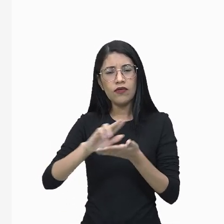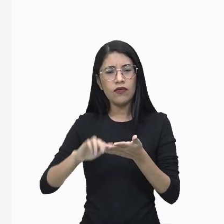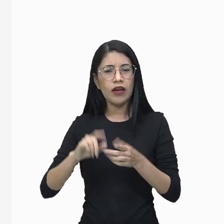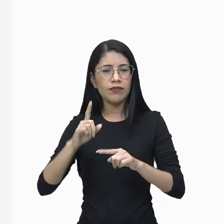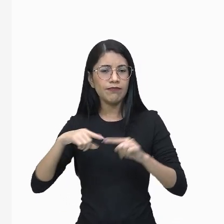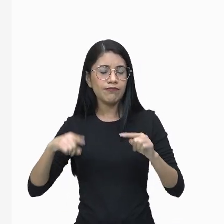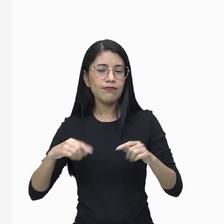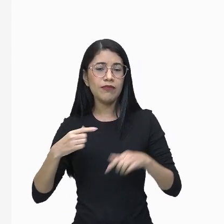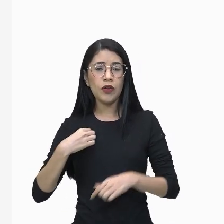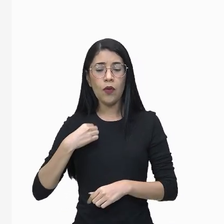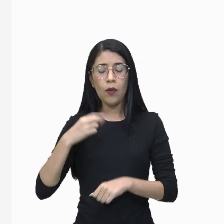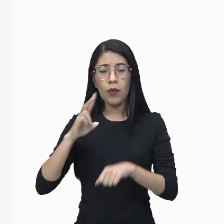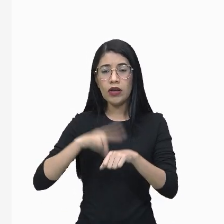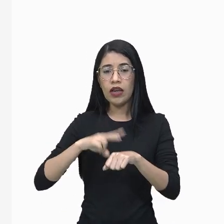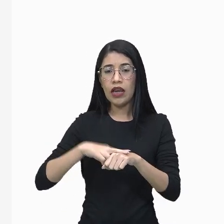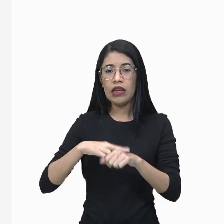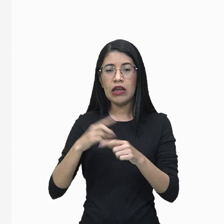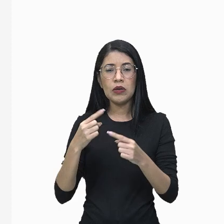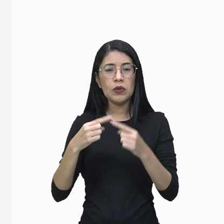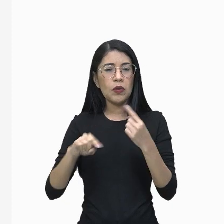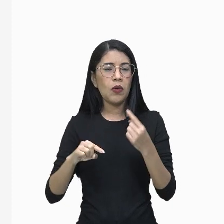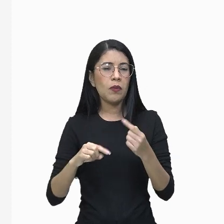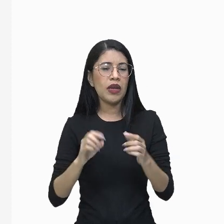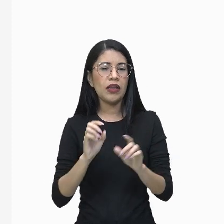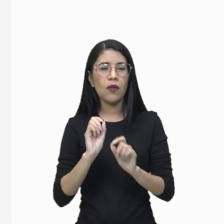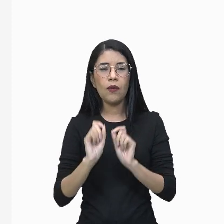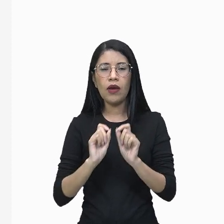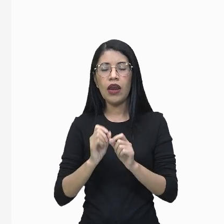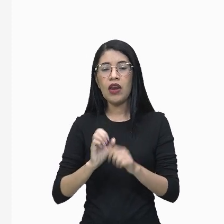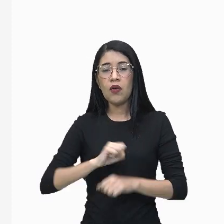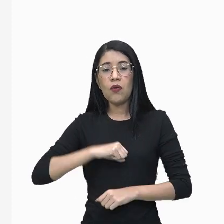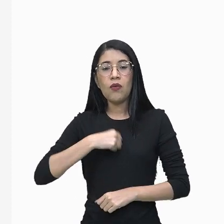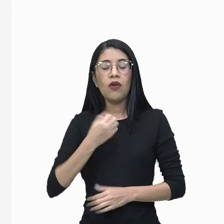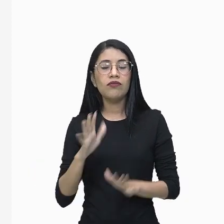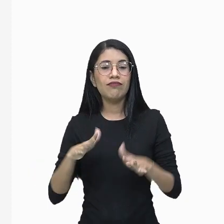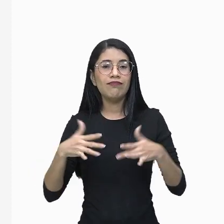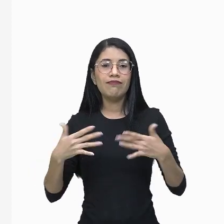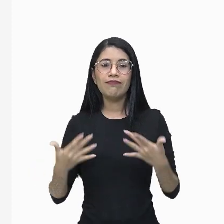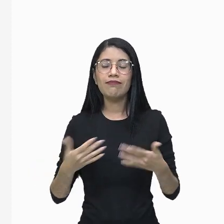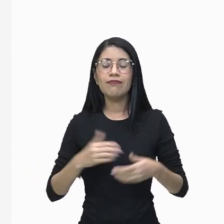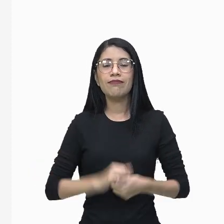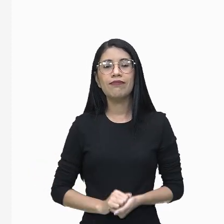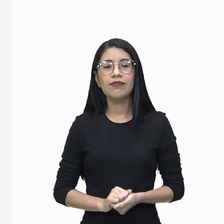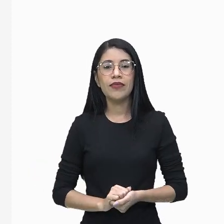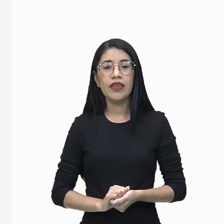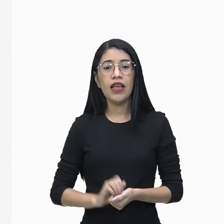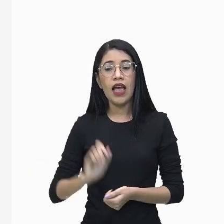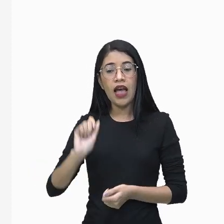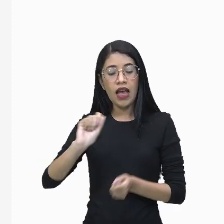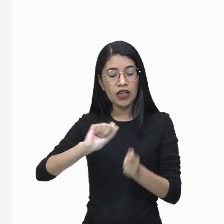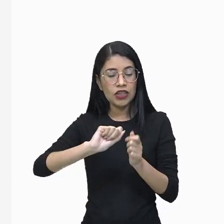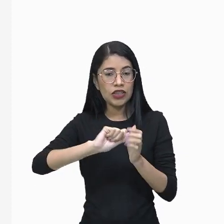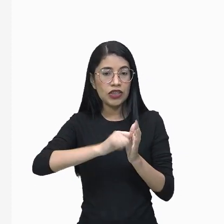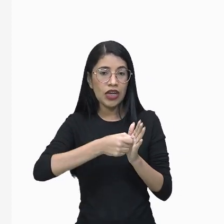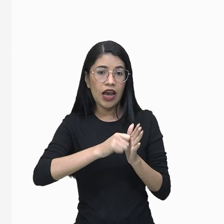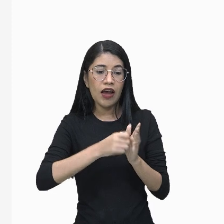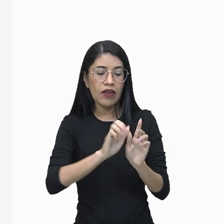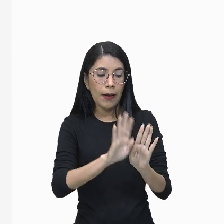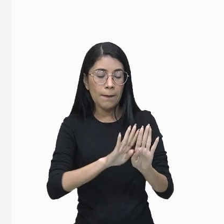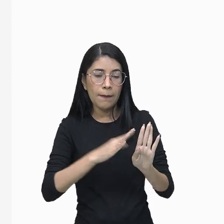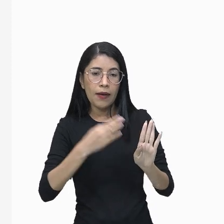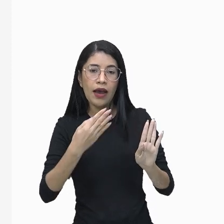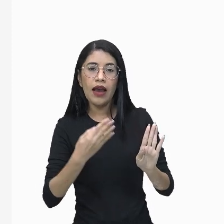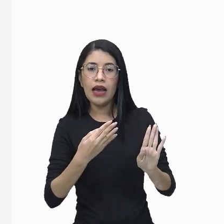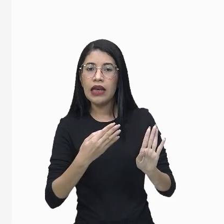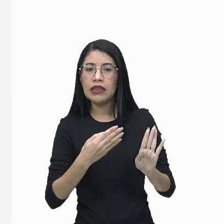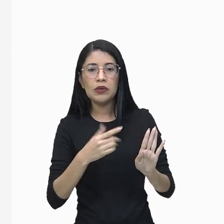vidro, sua incoerência, seu ódio, e agora? Com a chave na mão, quer abrir a porta,